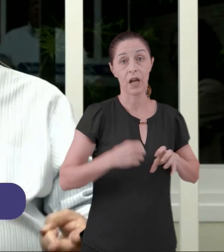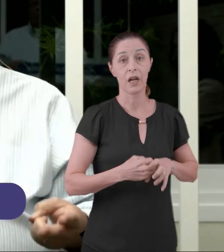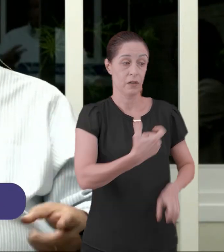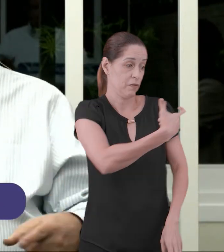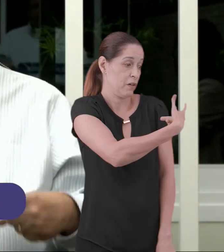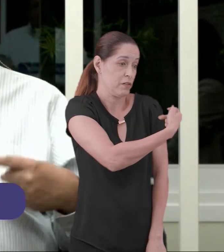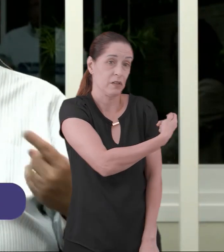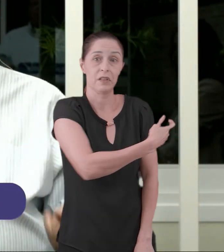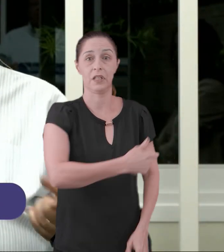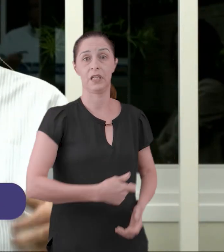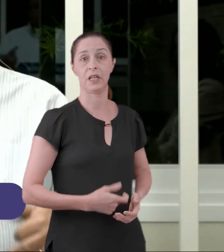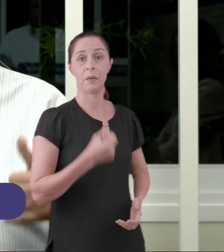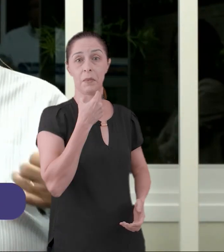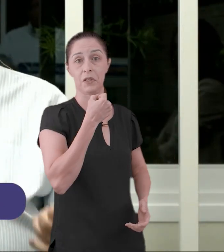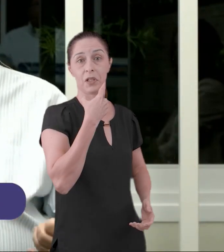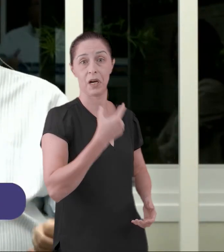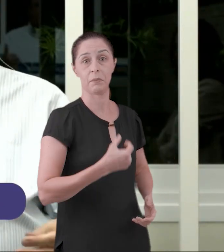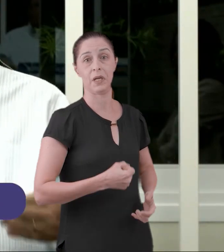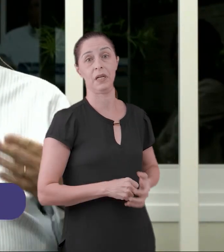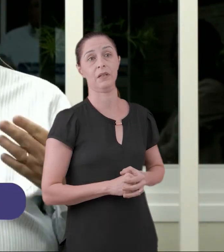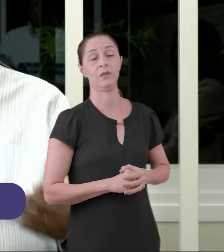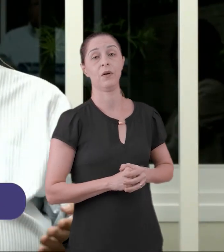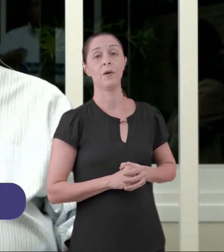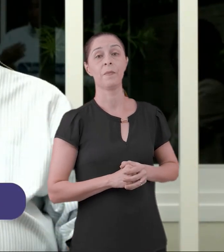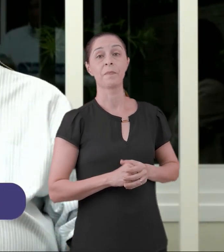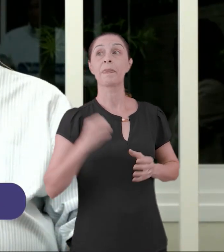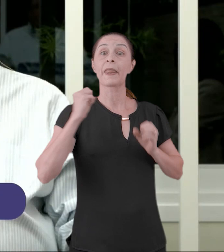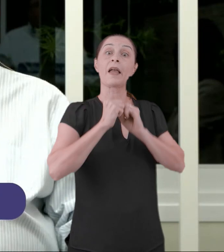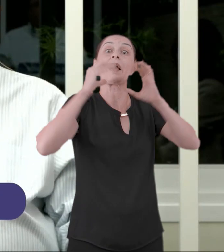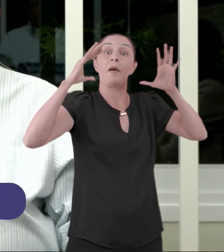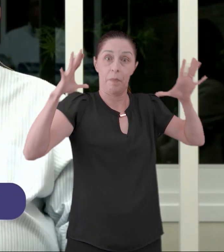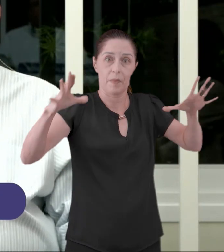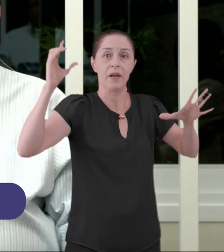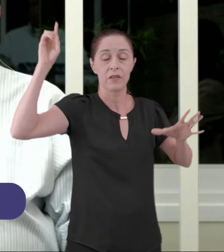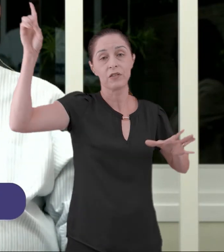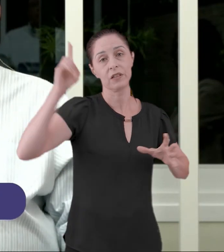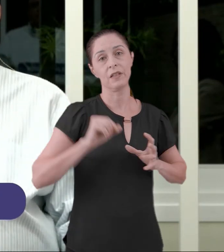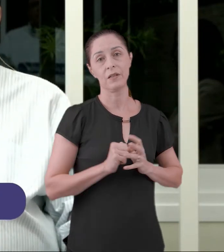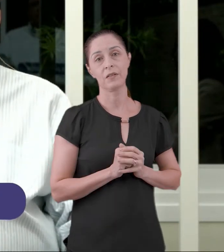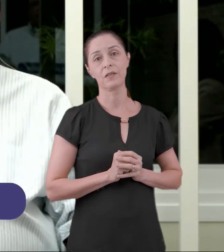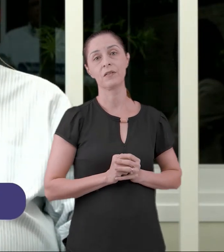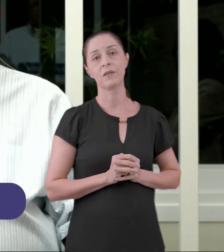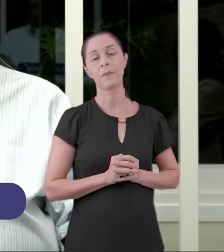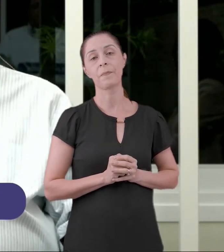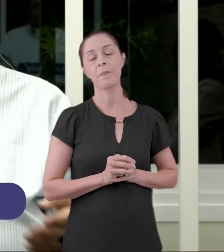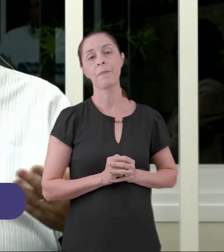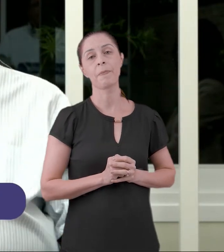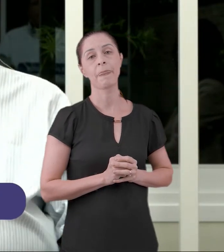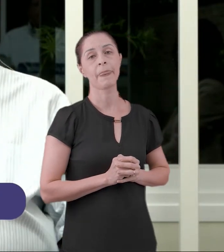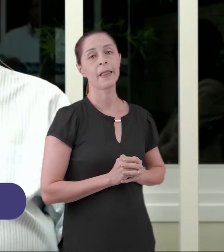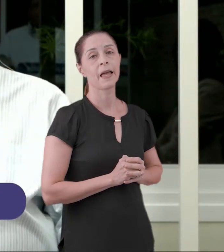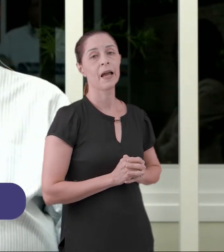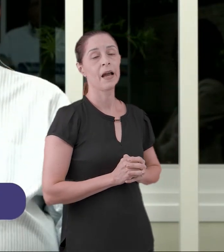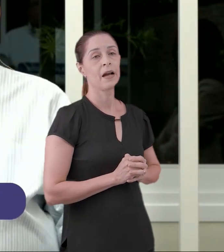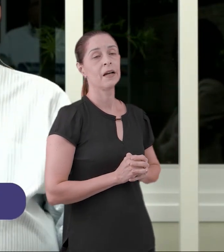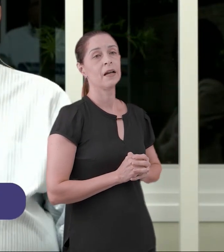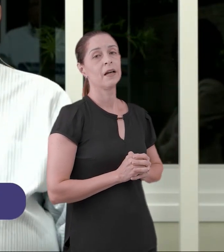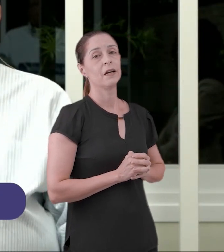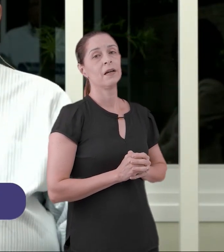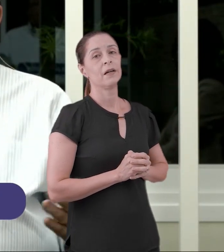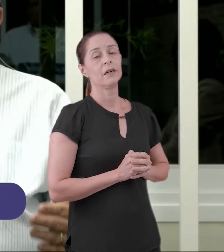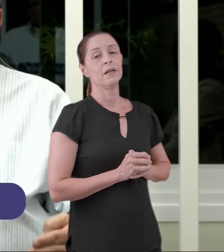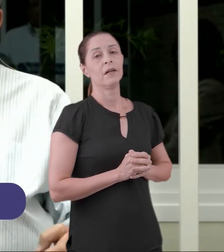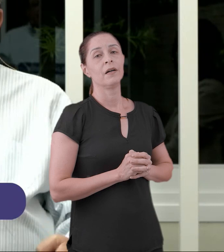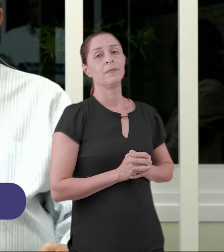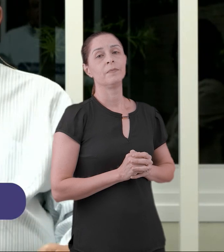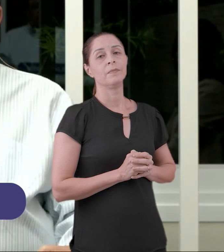um remédio, criar um medicamento, criar um tratamento, isso é bênção de Deus, né? Então, é muita ignorância.